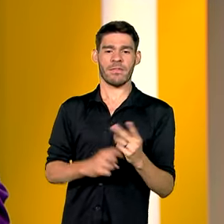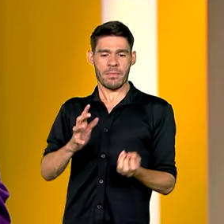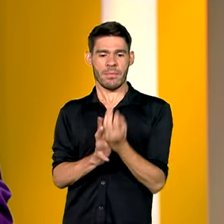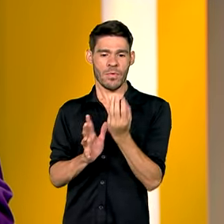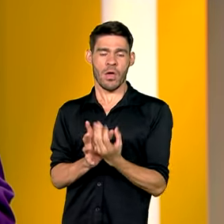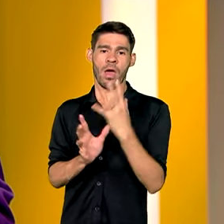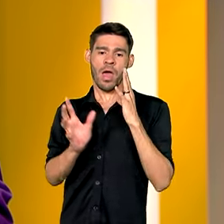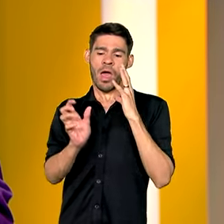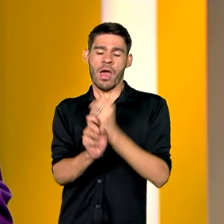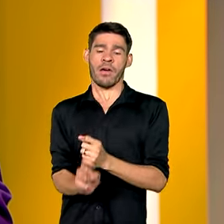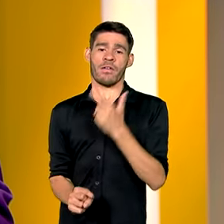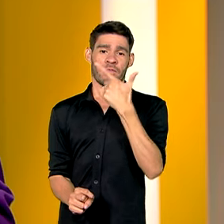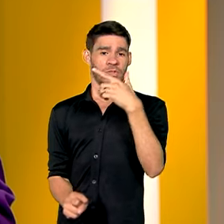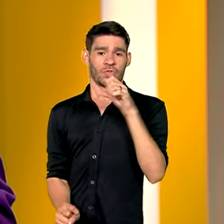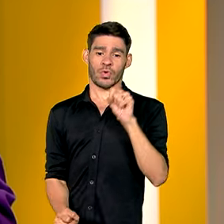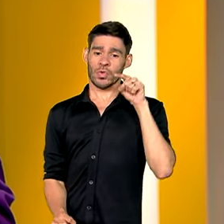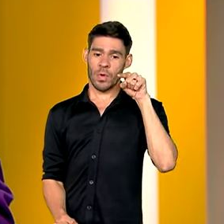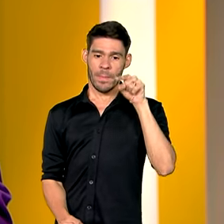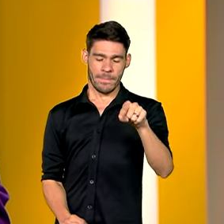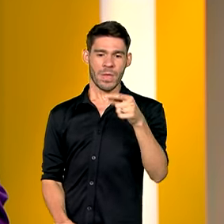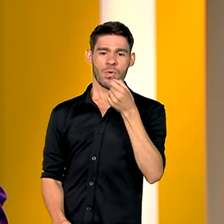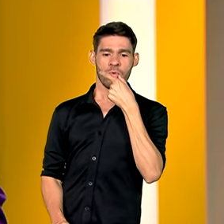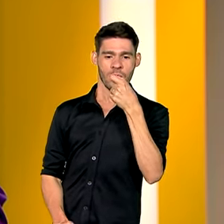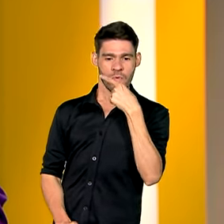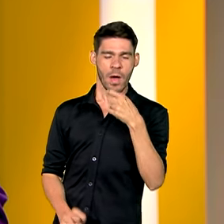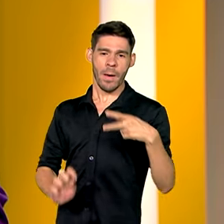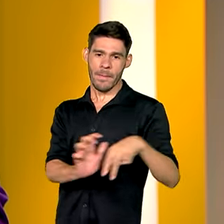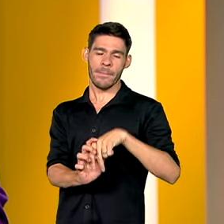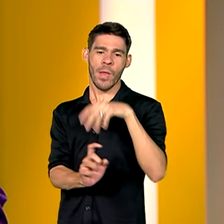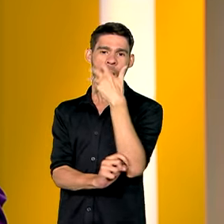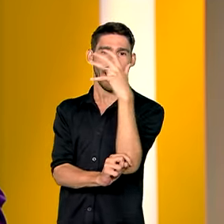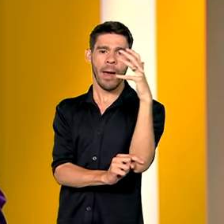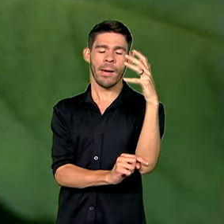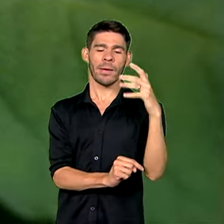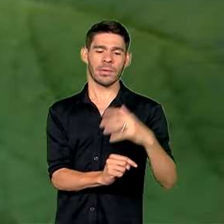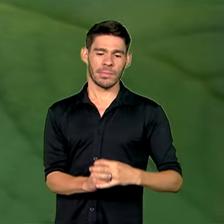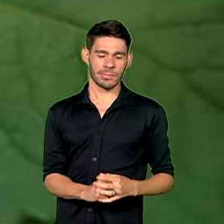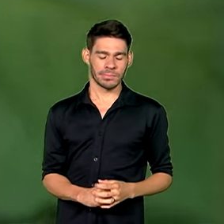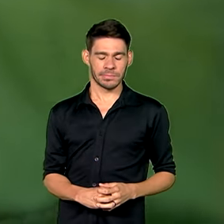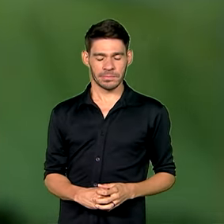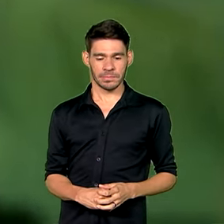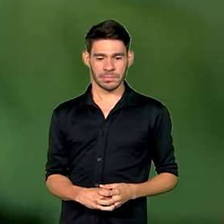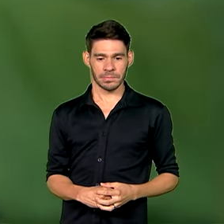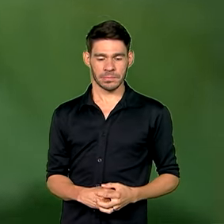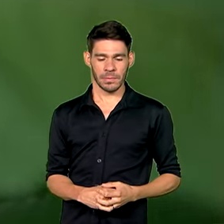28 mil medicamentos a partir de ervas medicinais.